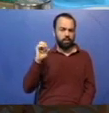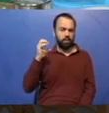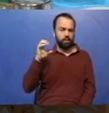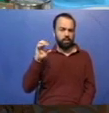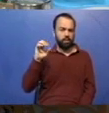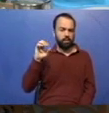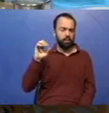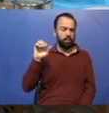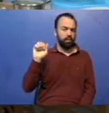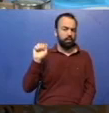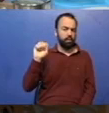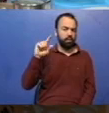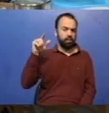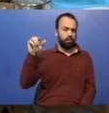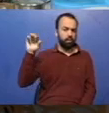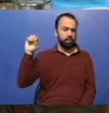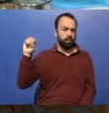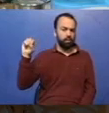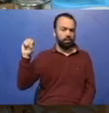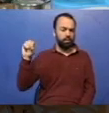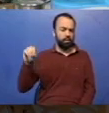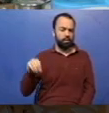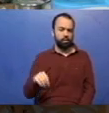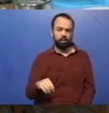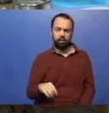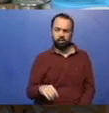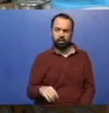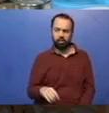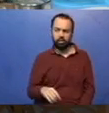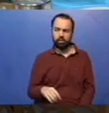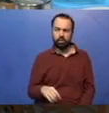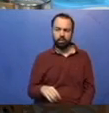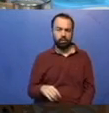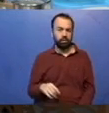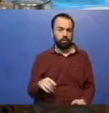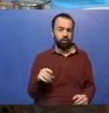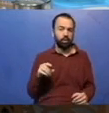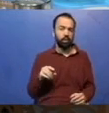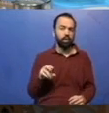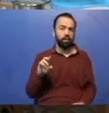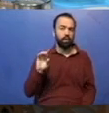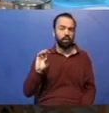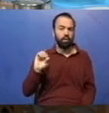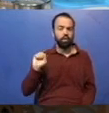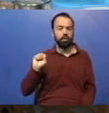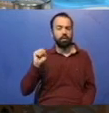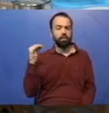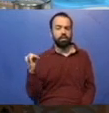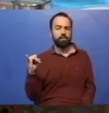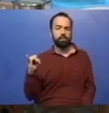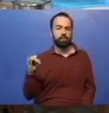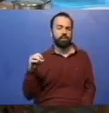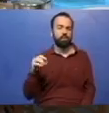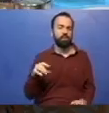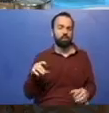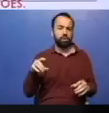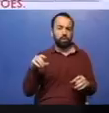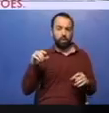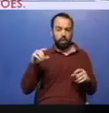ou que pode chover, tá? Através das nuvens escuras e cinzentas, do